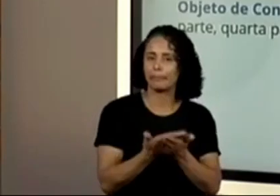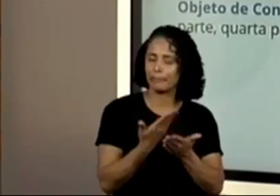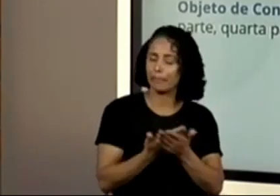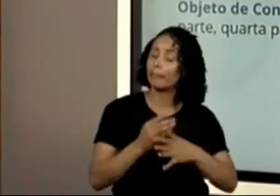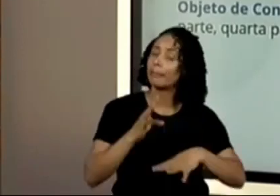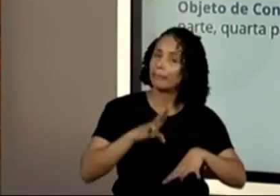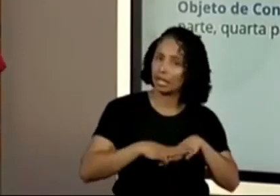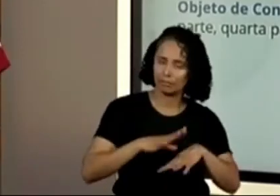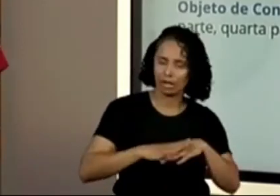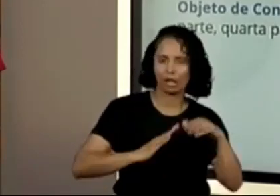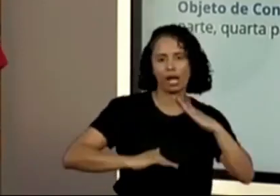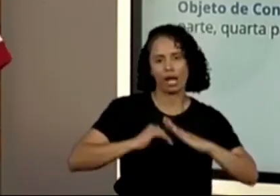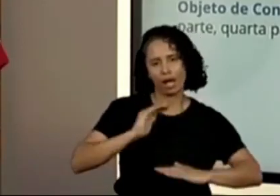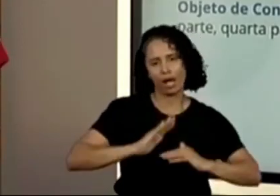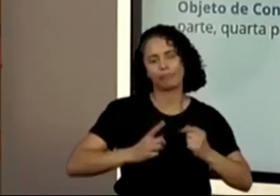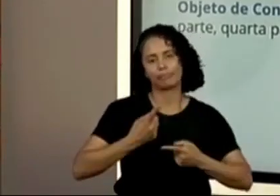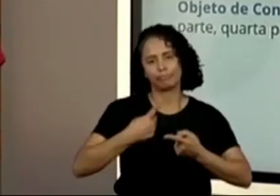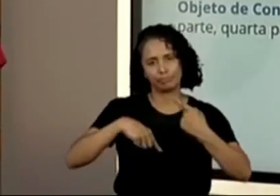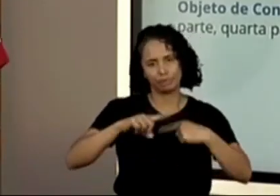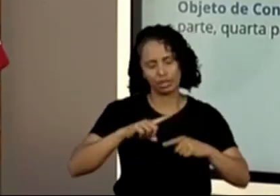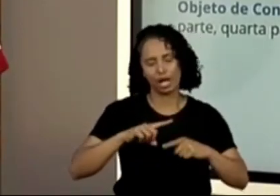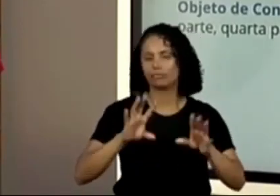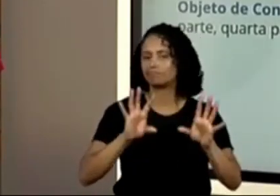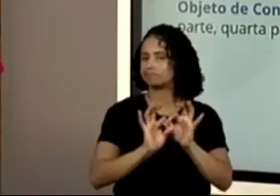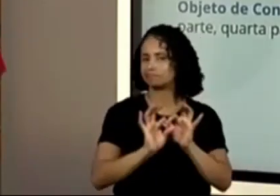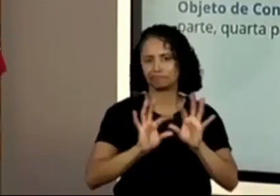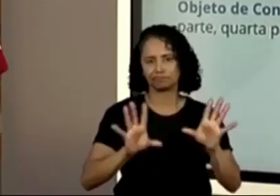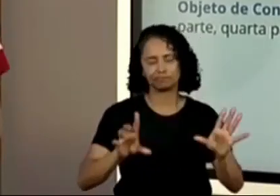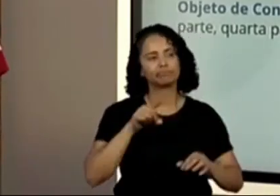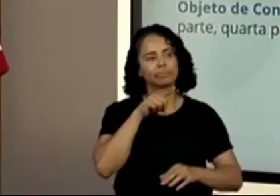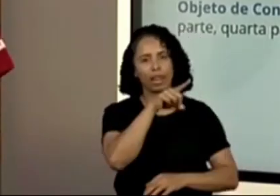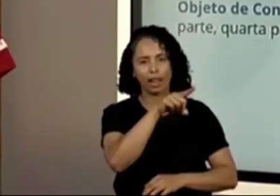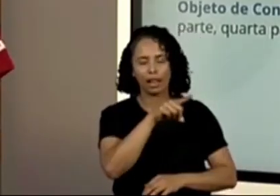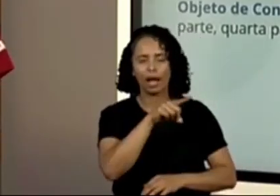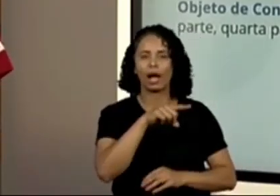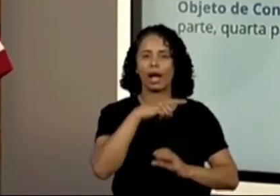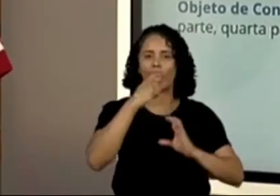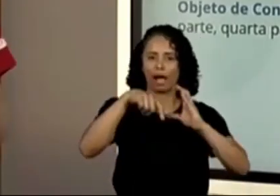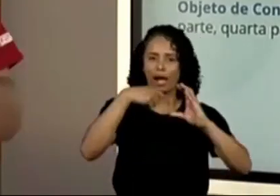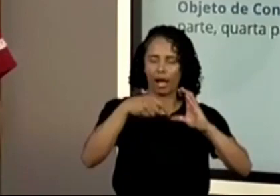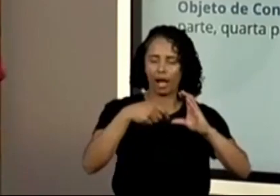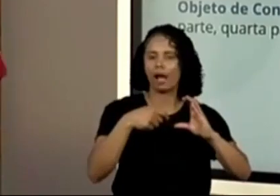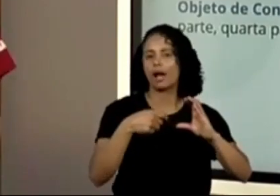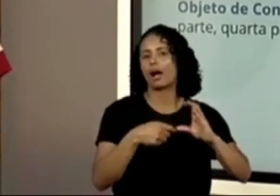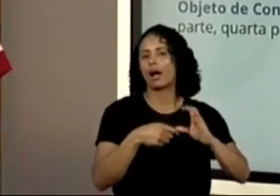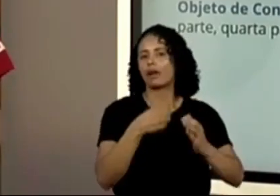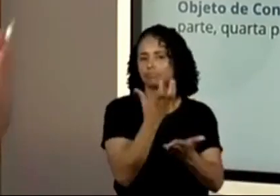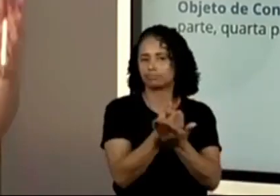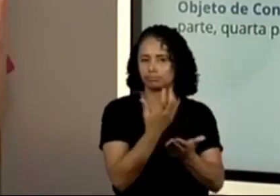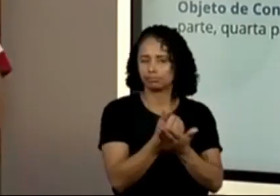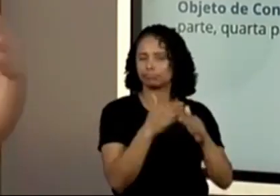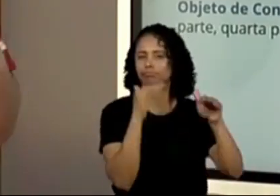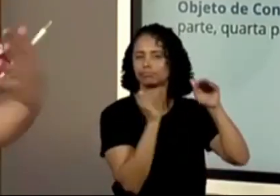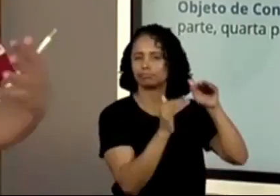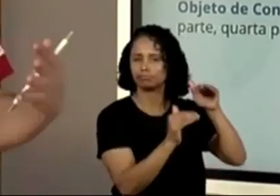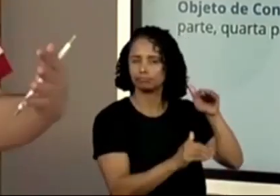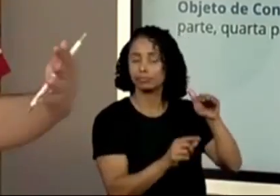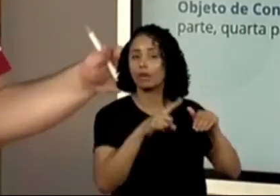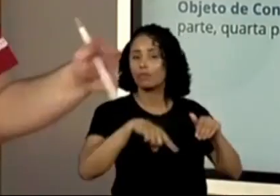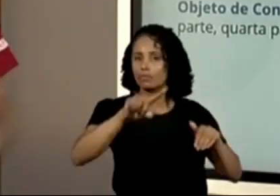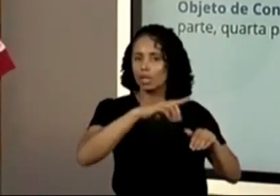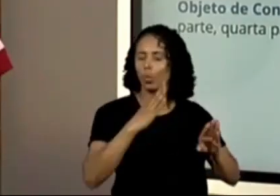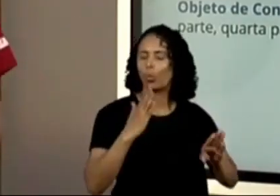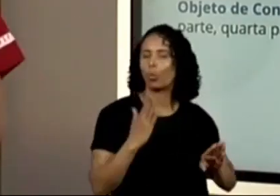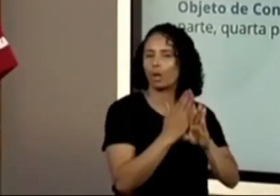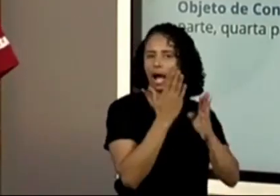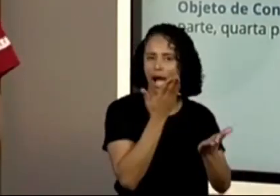disponíveis, inclusive, lá para vocês no repositório. Podem olhar, as aulas já estão lá disponíveis. Vocês podem identificar, cada aula aí